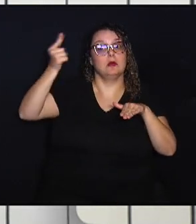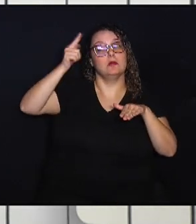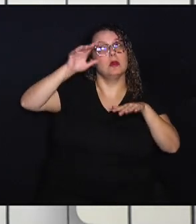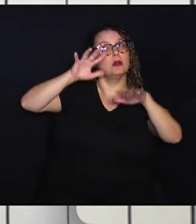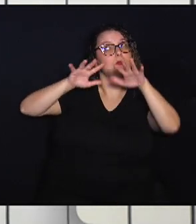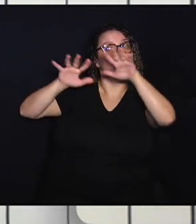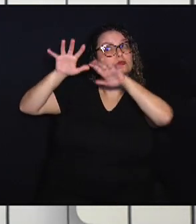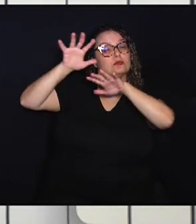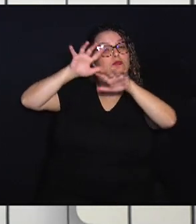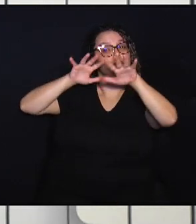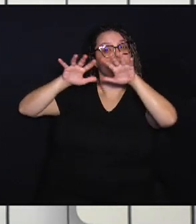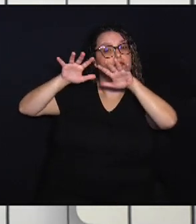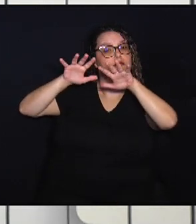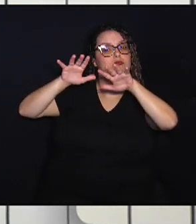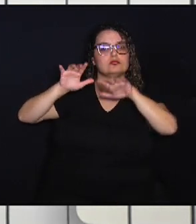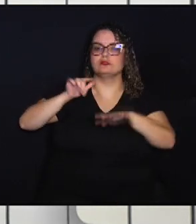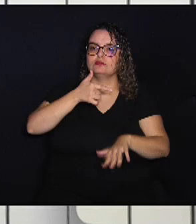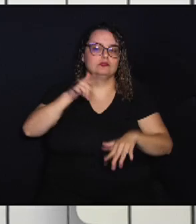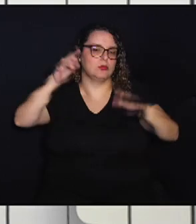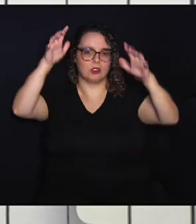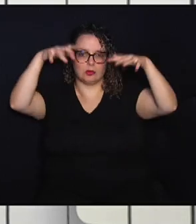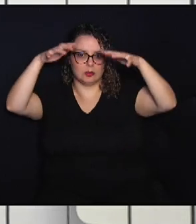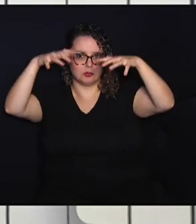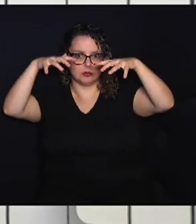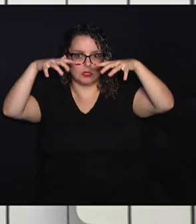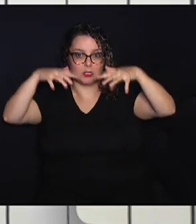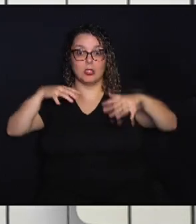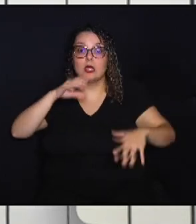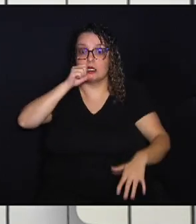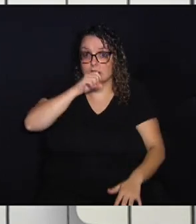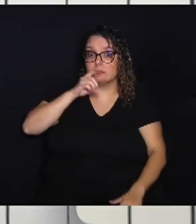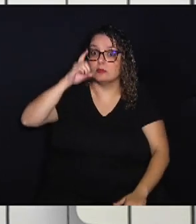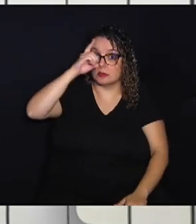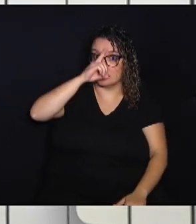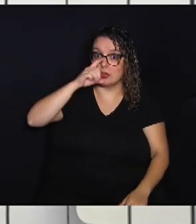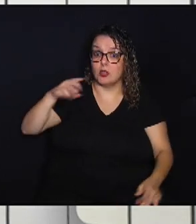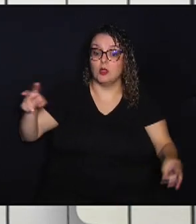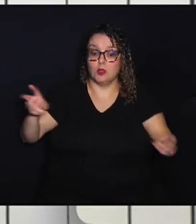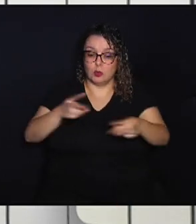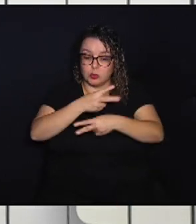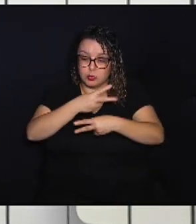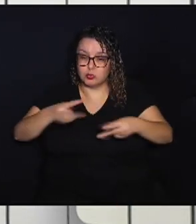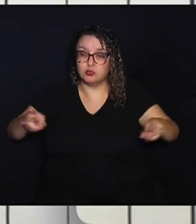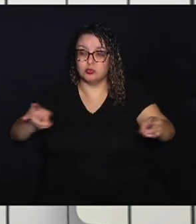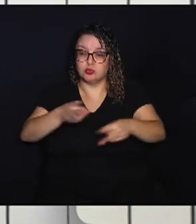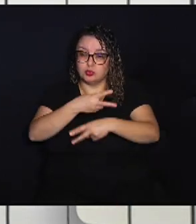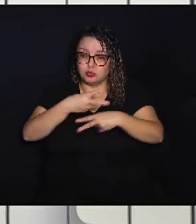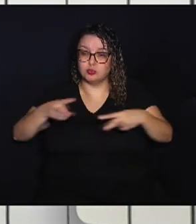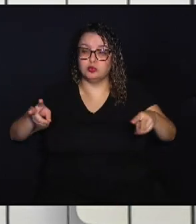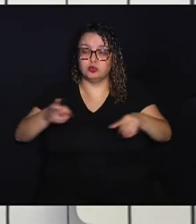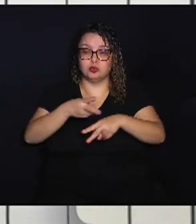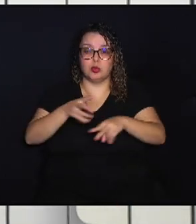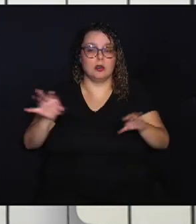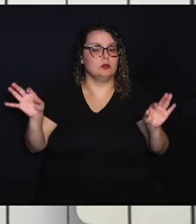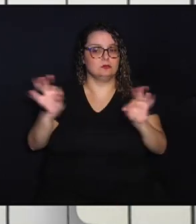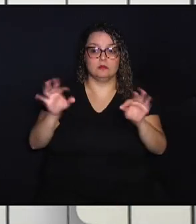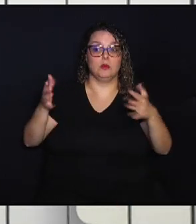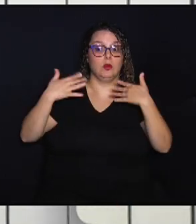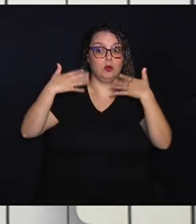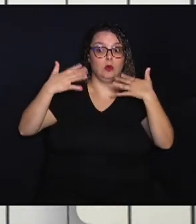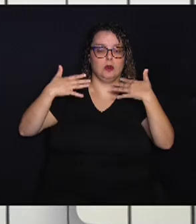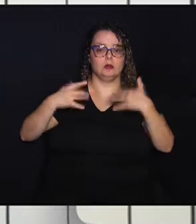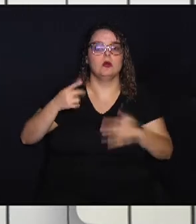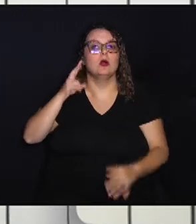entre nuvens e sem chuva. Fim de semana em que deve ventar bastante. Com isso, nada de calorão.